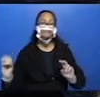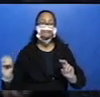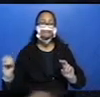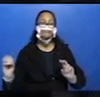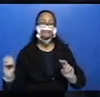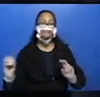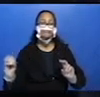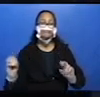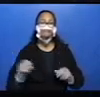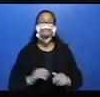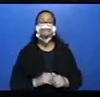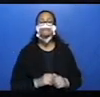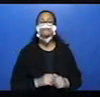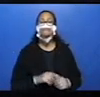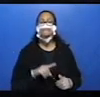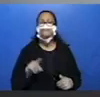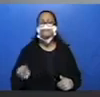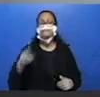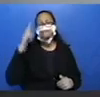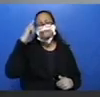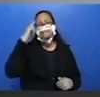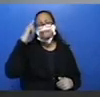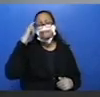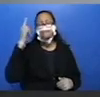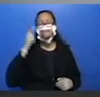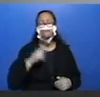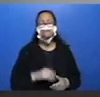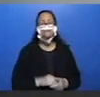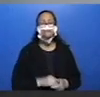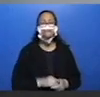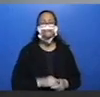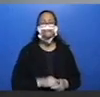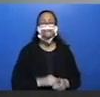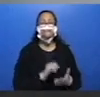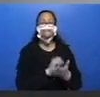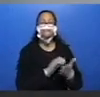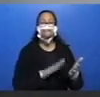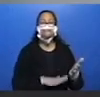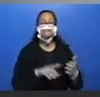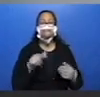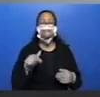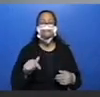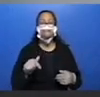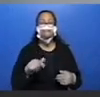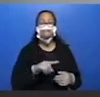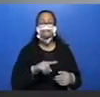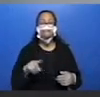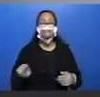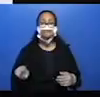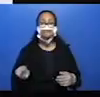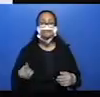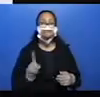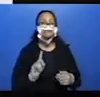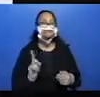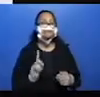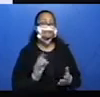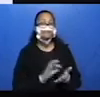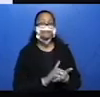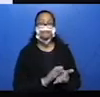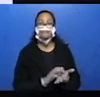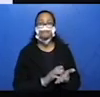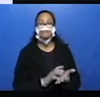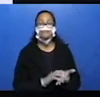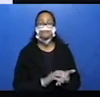vão pensar um pouquinho aí, tá bom? O 7. Vocês, sem usar a calculadora,